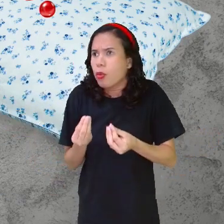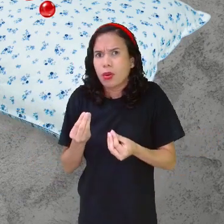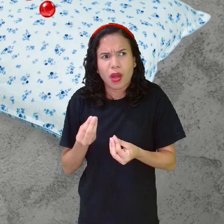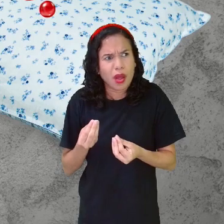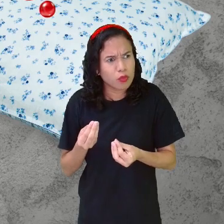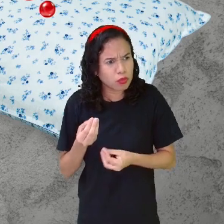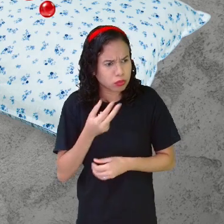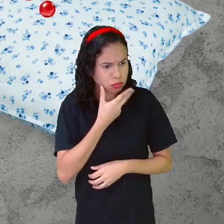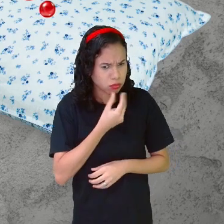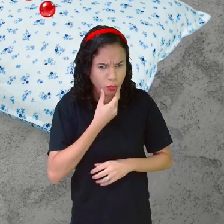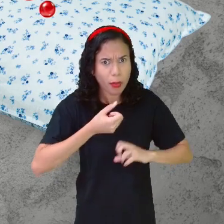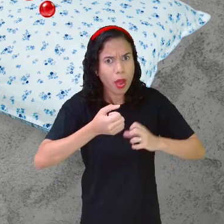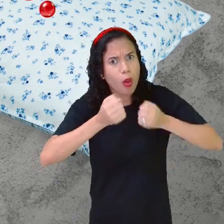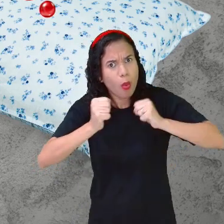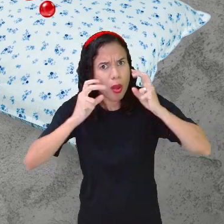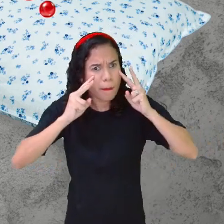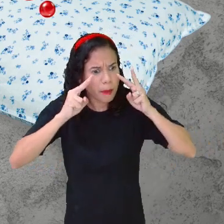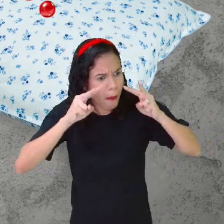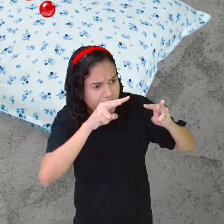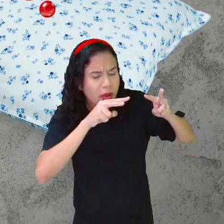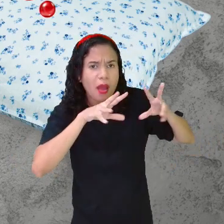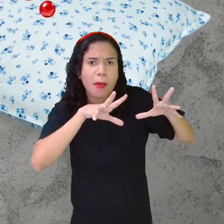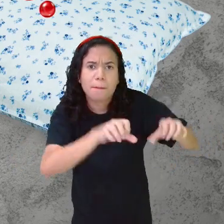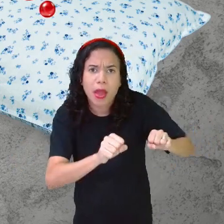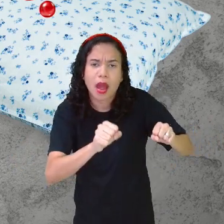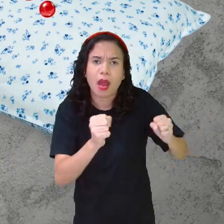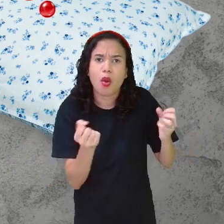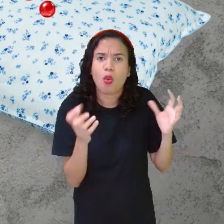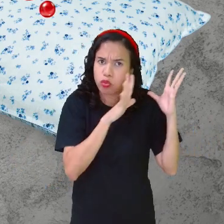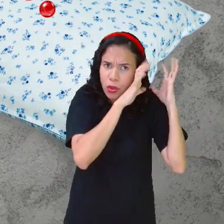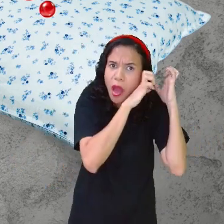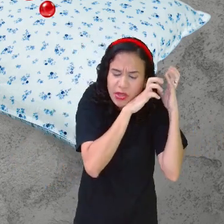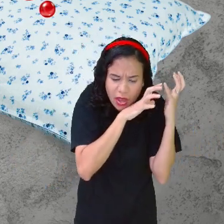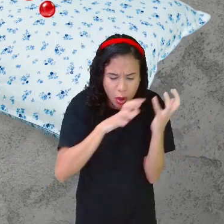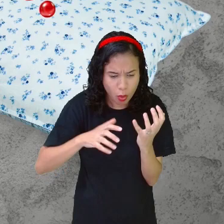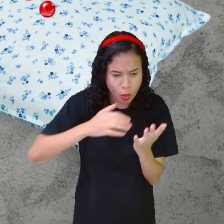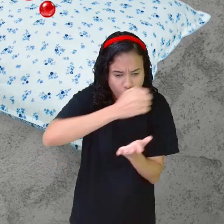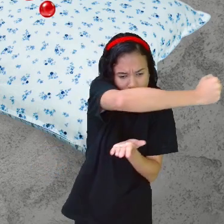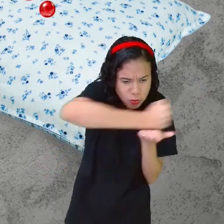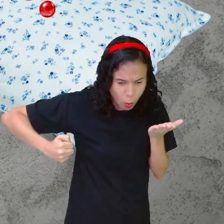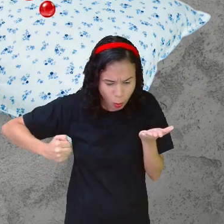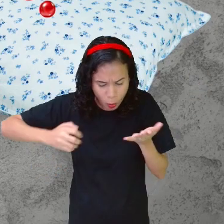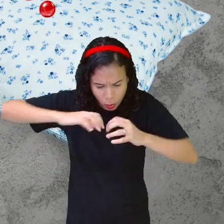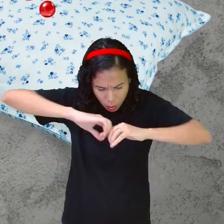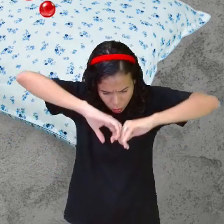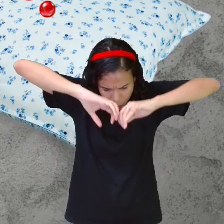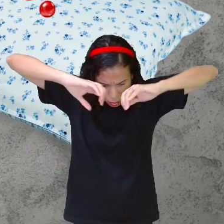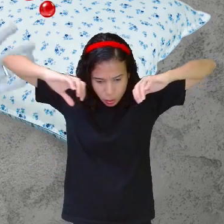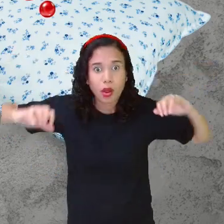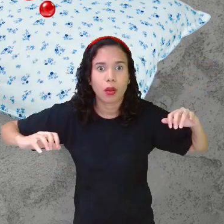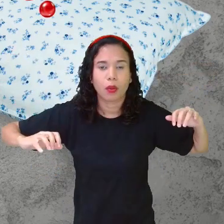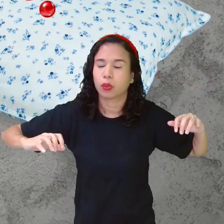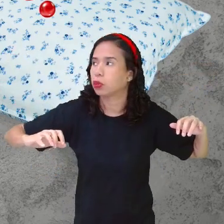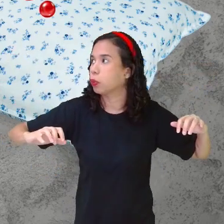Jordão correu para pegar o travesseiro e cortou a fronha. Nessa